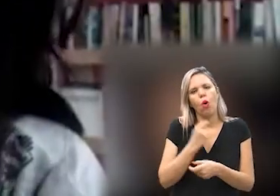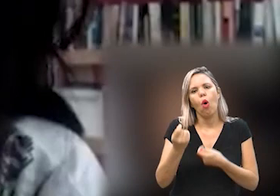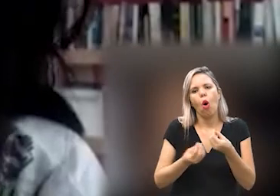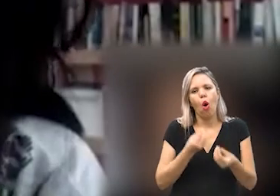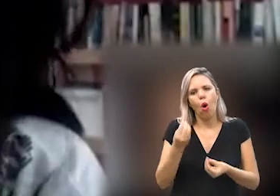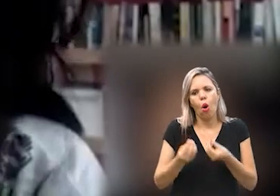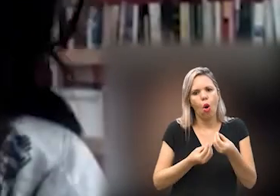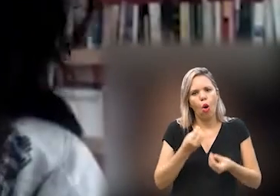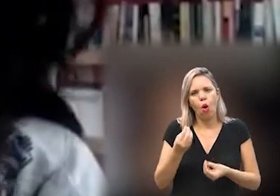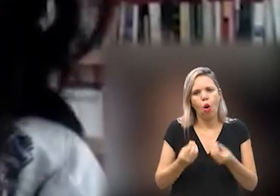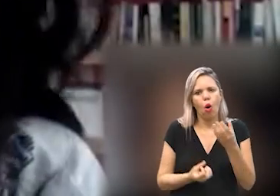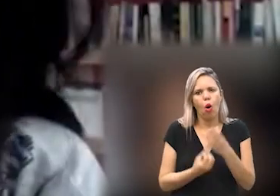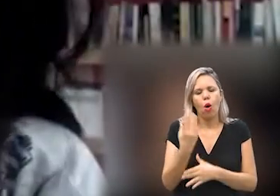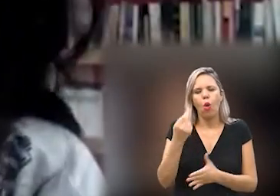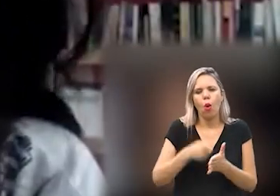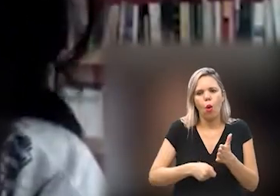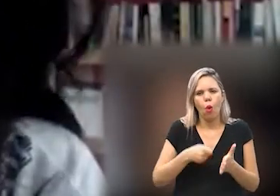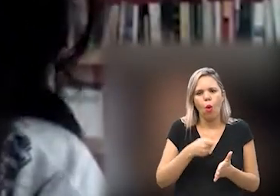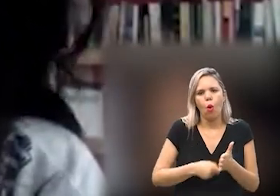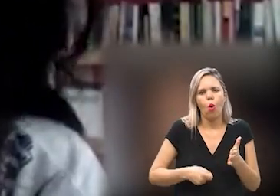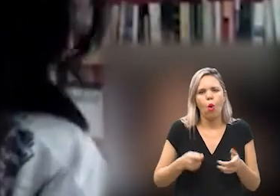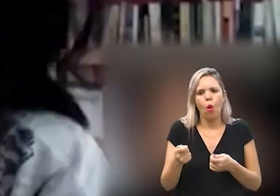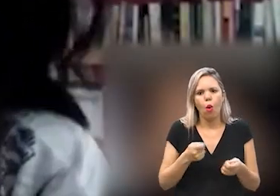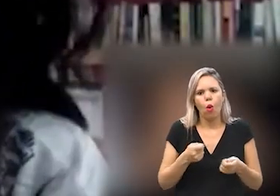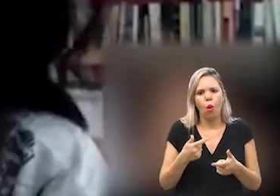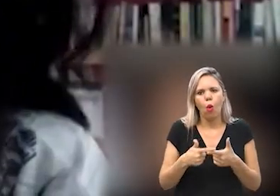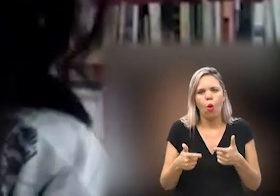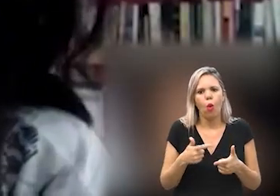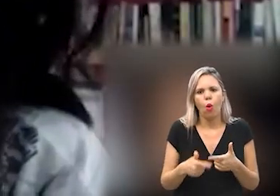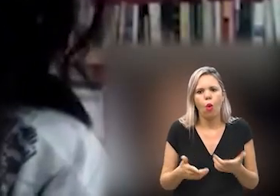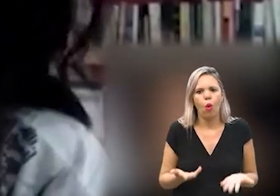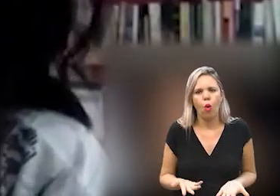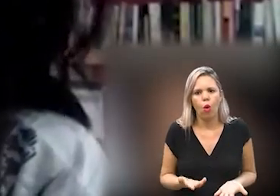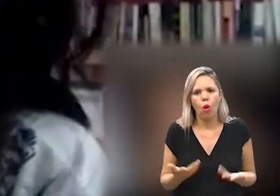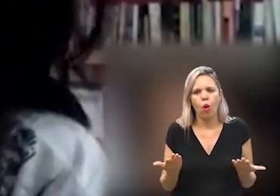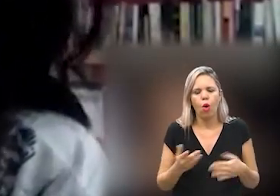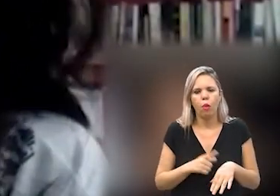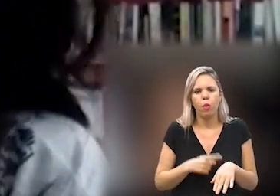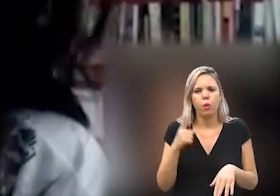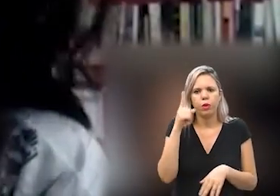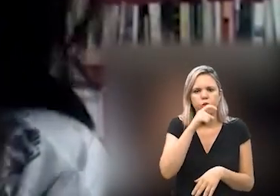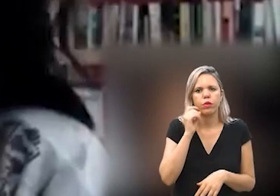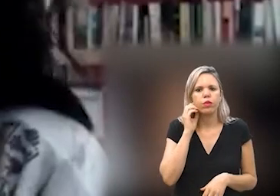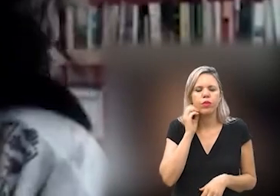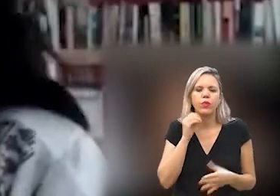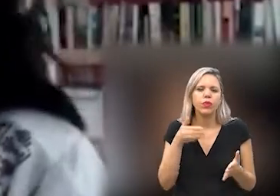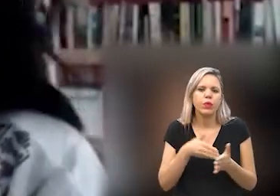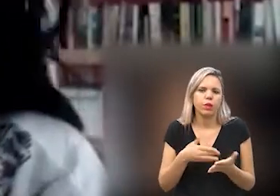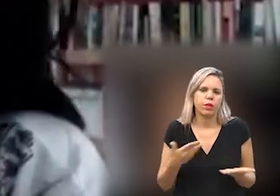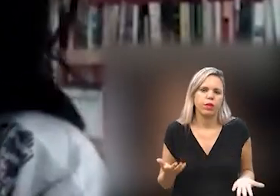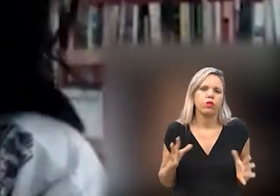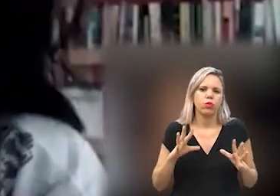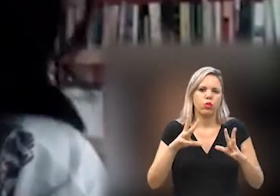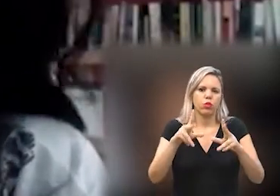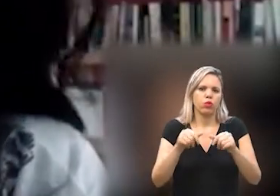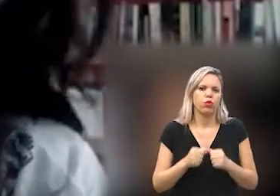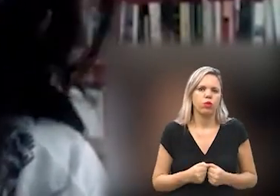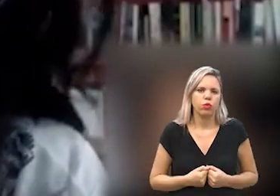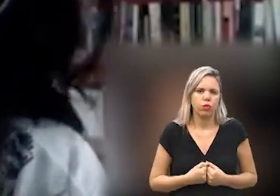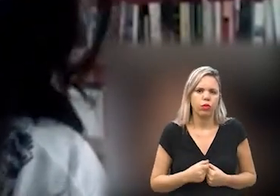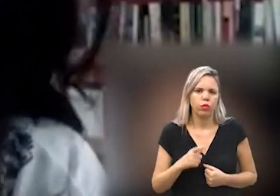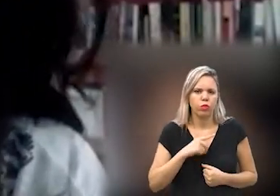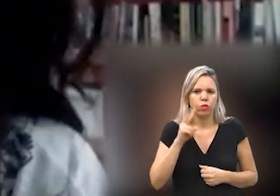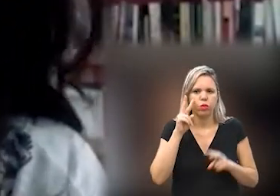que a gente cria políticas para lidar com essa situação nesse momento tão difícil em que a gente